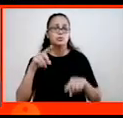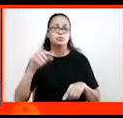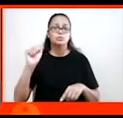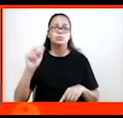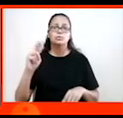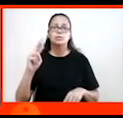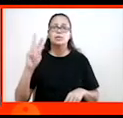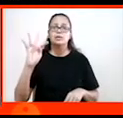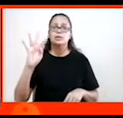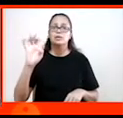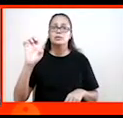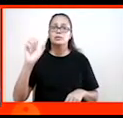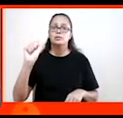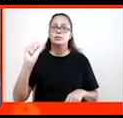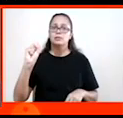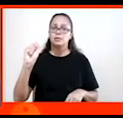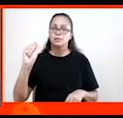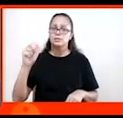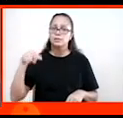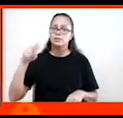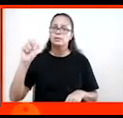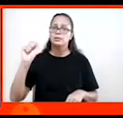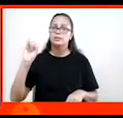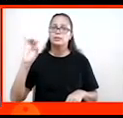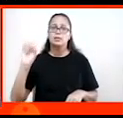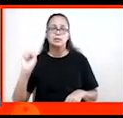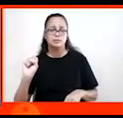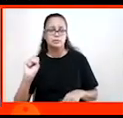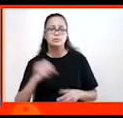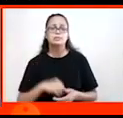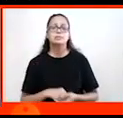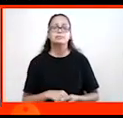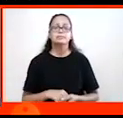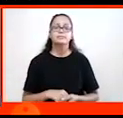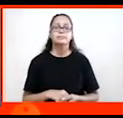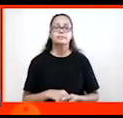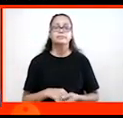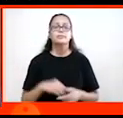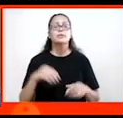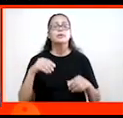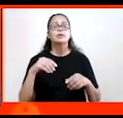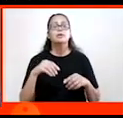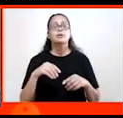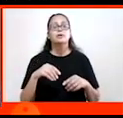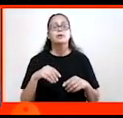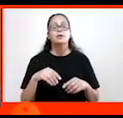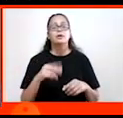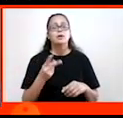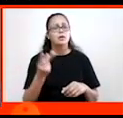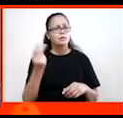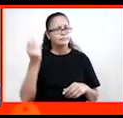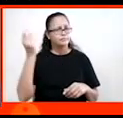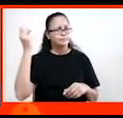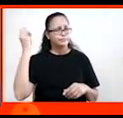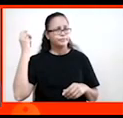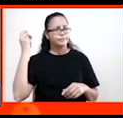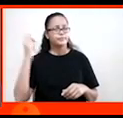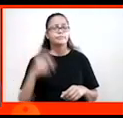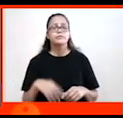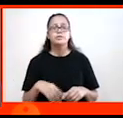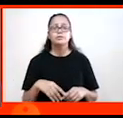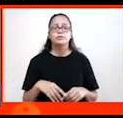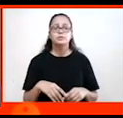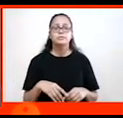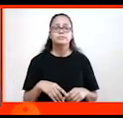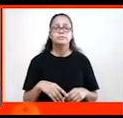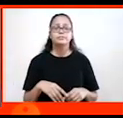Continuando, vamos falar então do modo de produção artesanal até a indústria, o modo de produção artesanal, lembrando o mais antigo. O ser